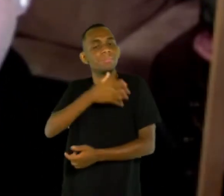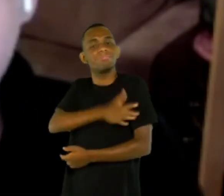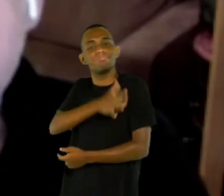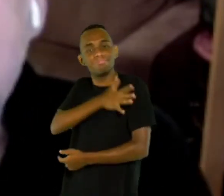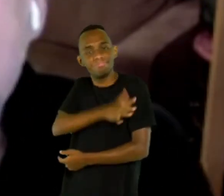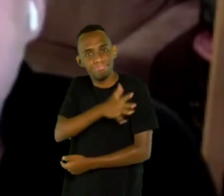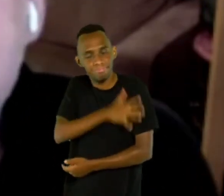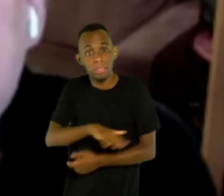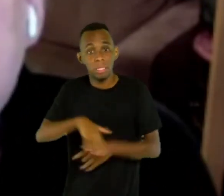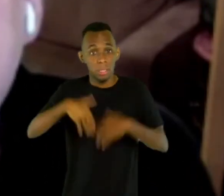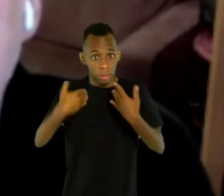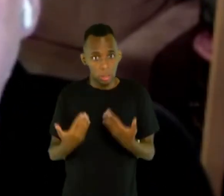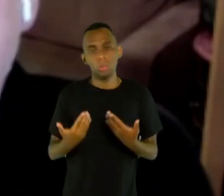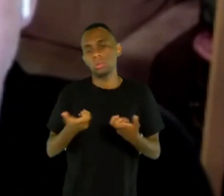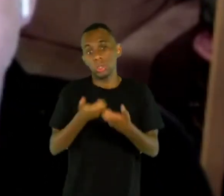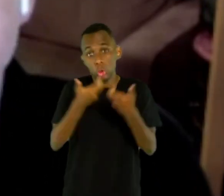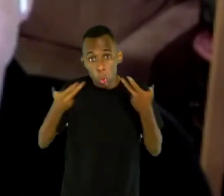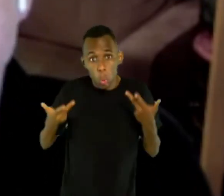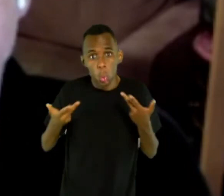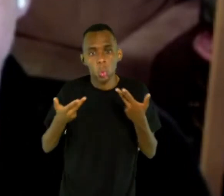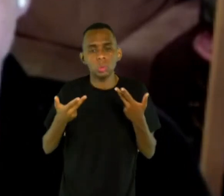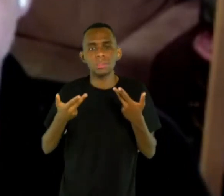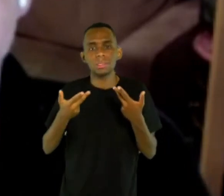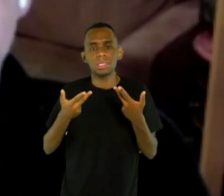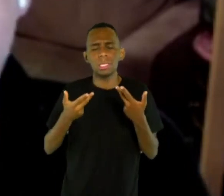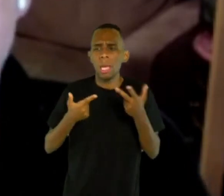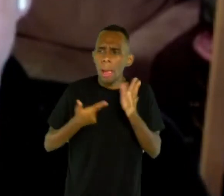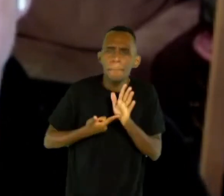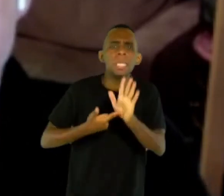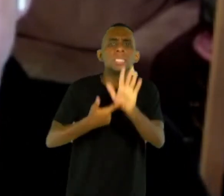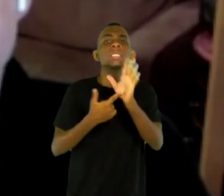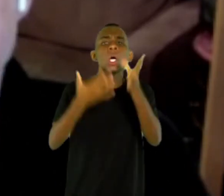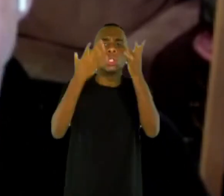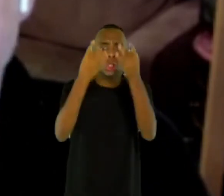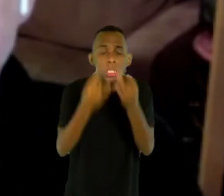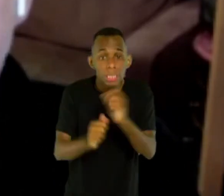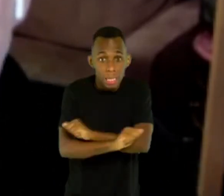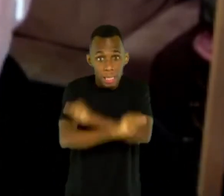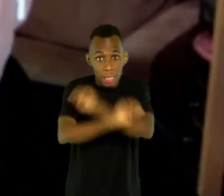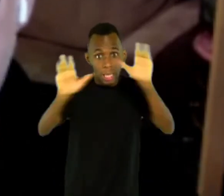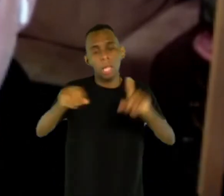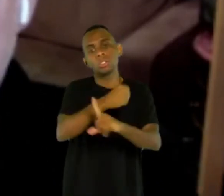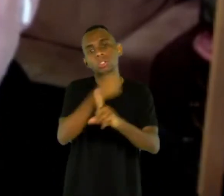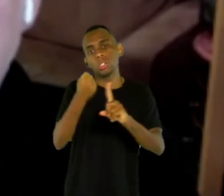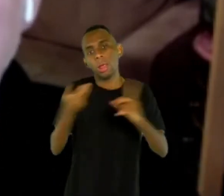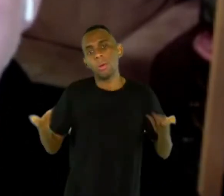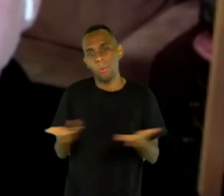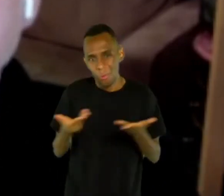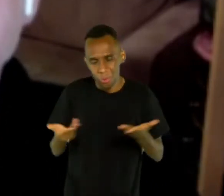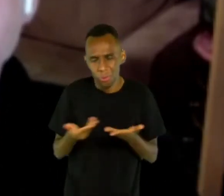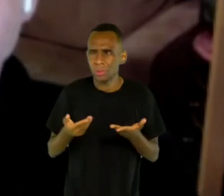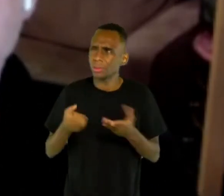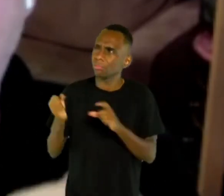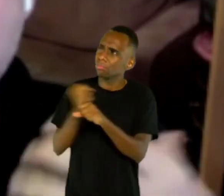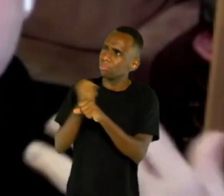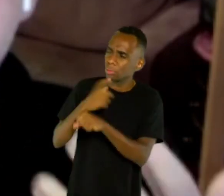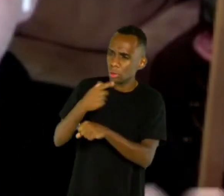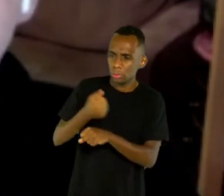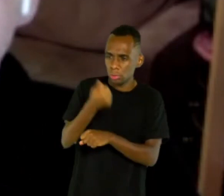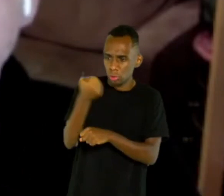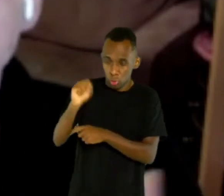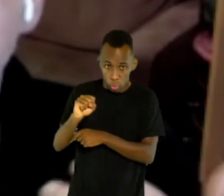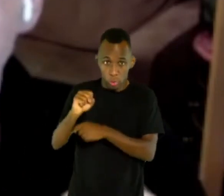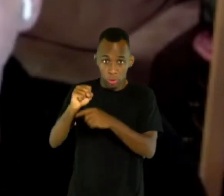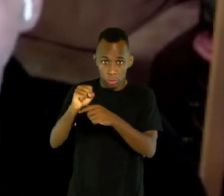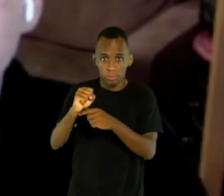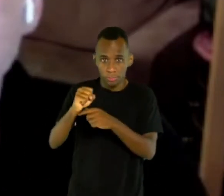quando essas coisas se exacerbaram, né, Afonso, no Brasil de hoje, a partir de 2018, o